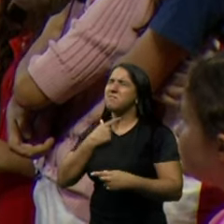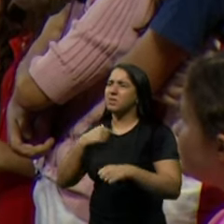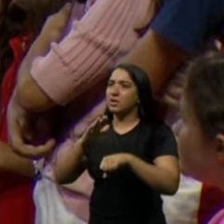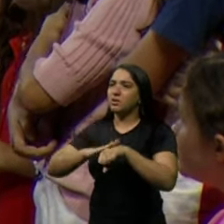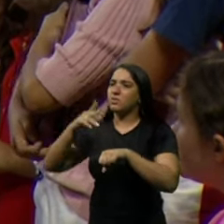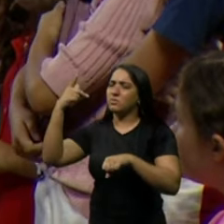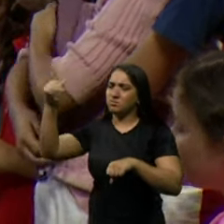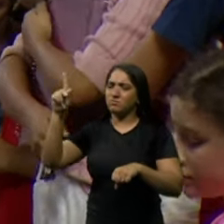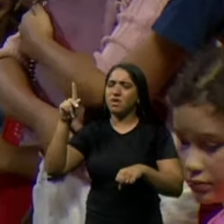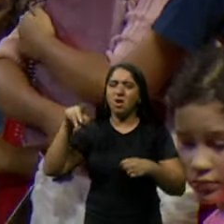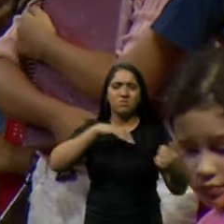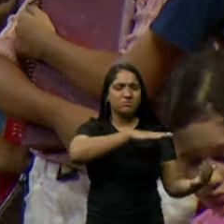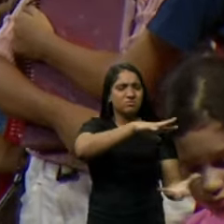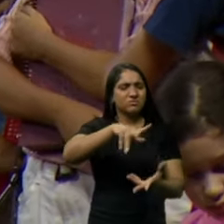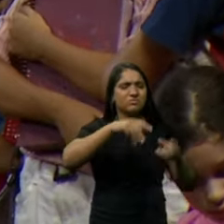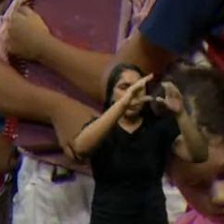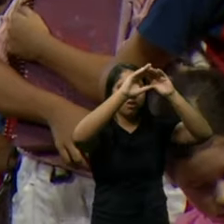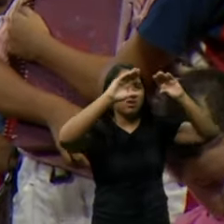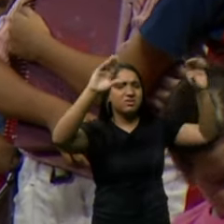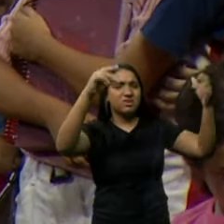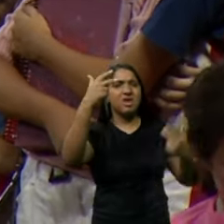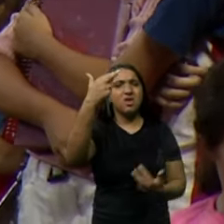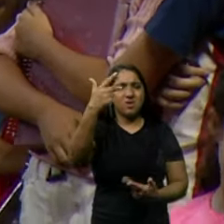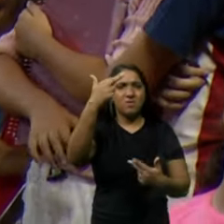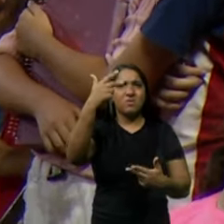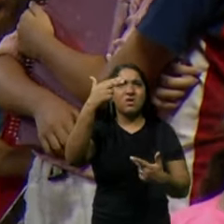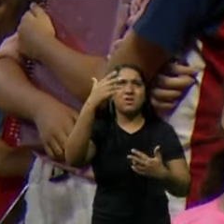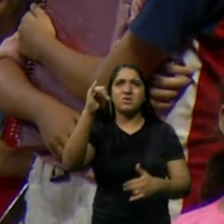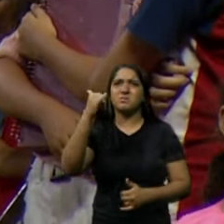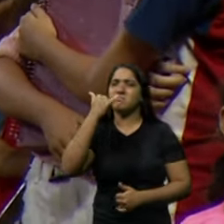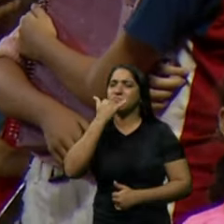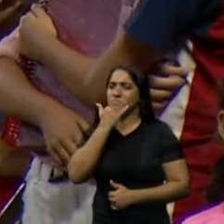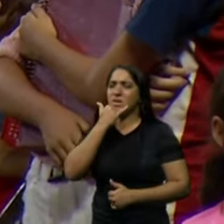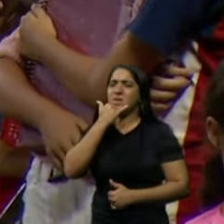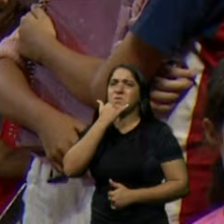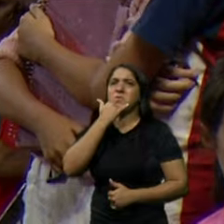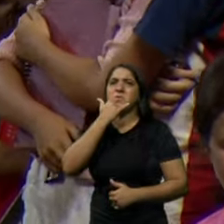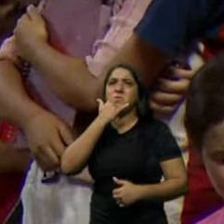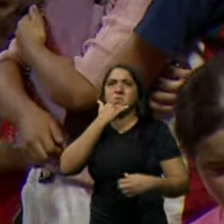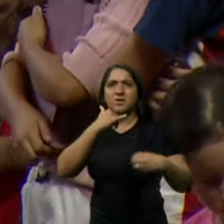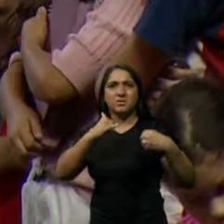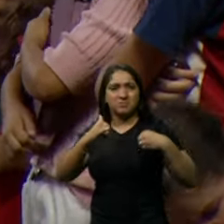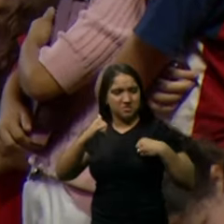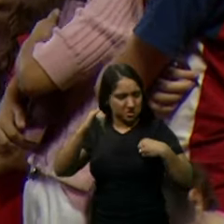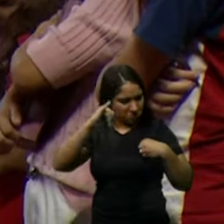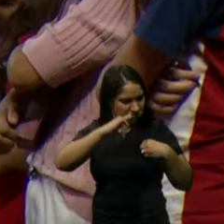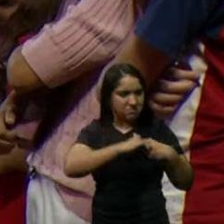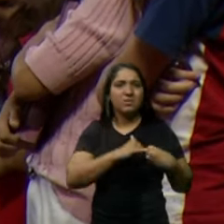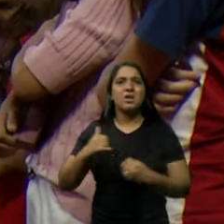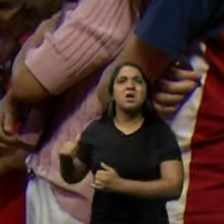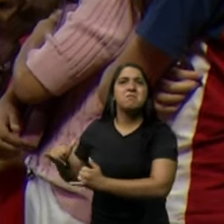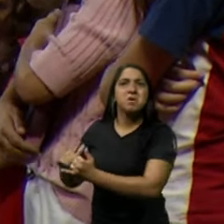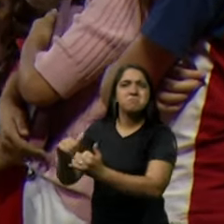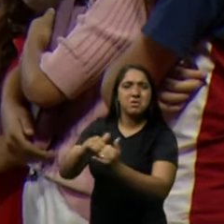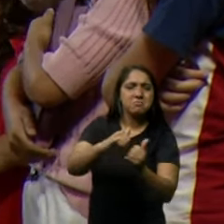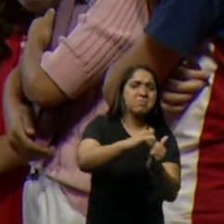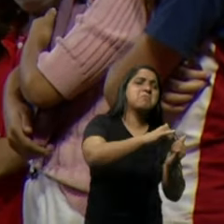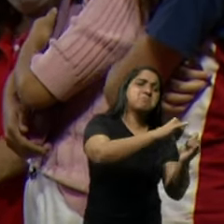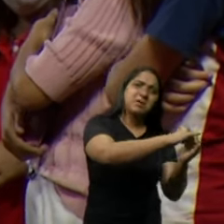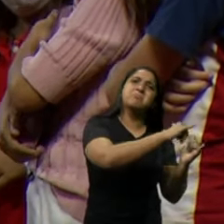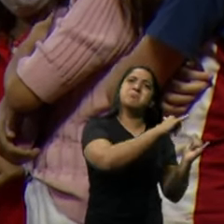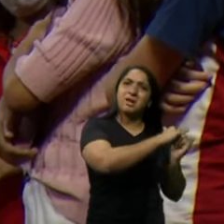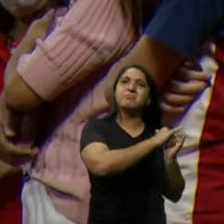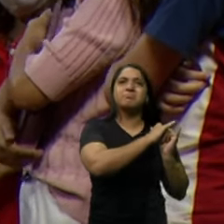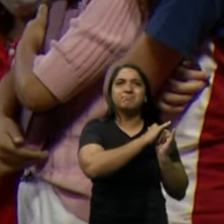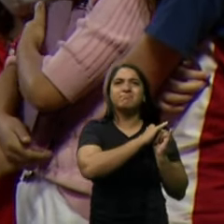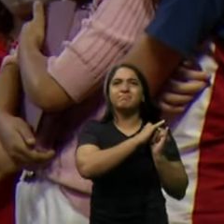a tua vontade assim na Terra como nos céus o pão nosso de cada dia nos dai hoje perdoai as nossas dívidas assim como nós perdoamos os nossos